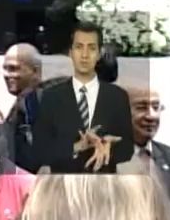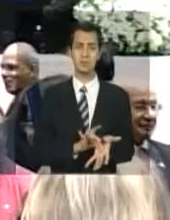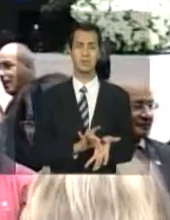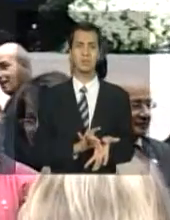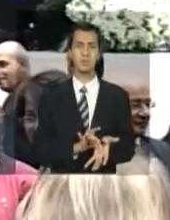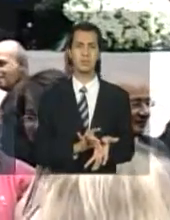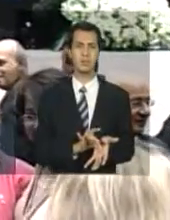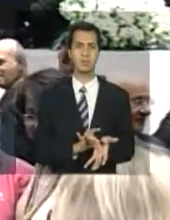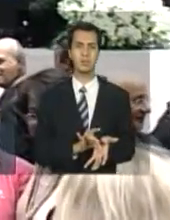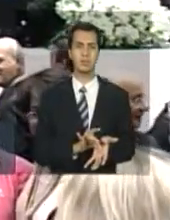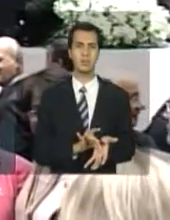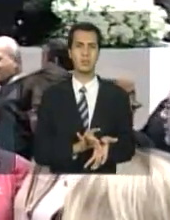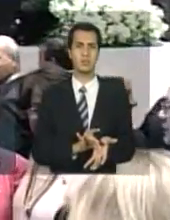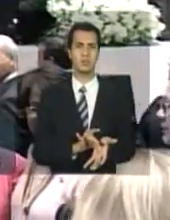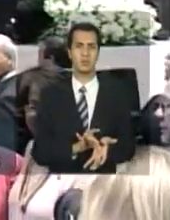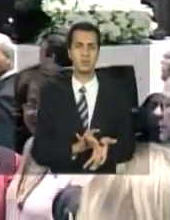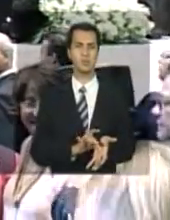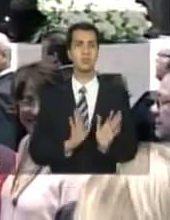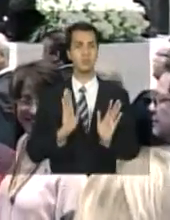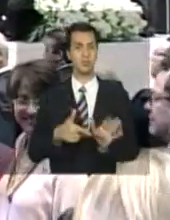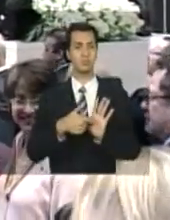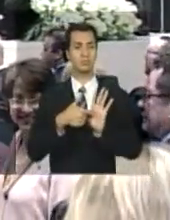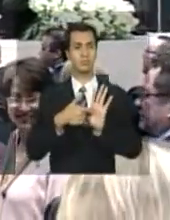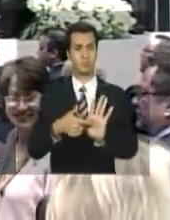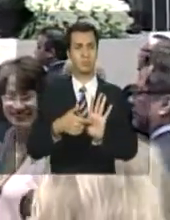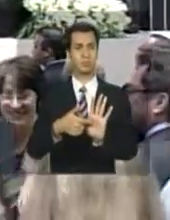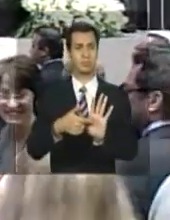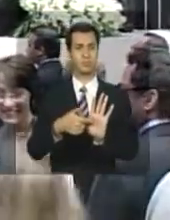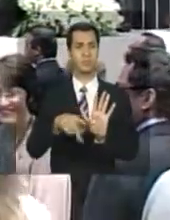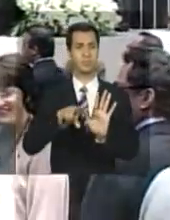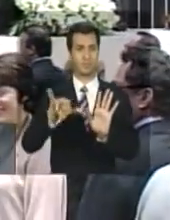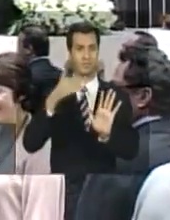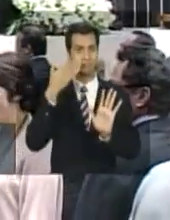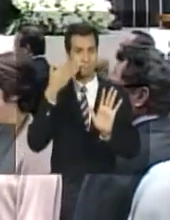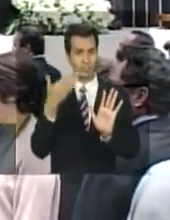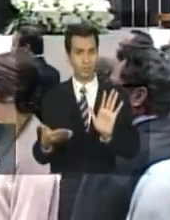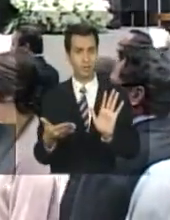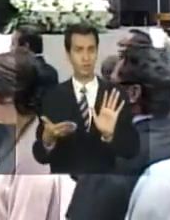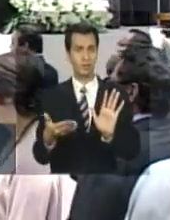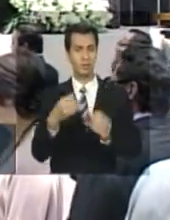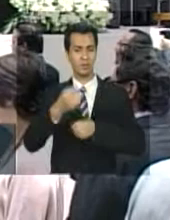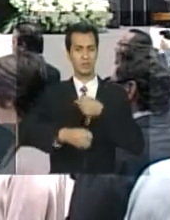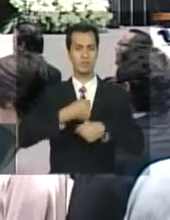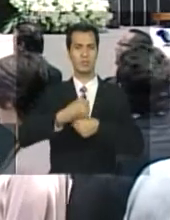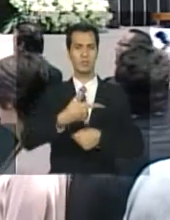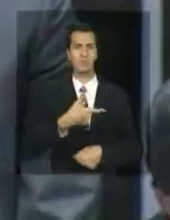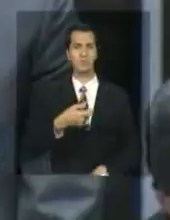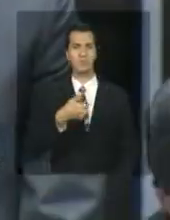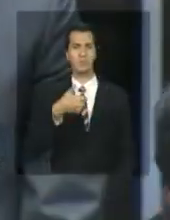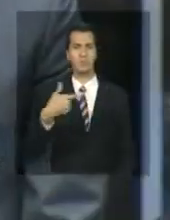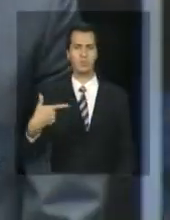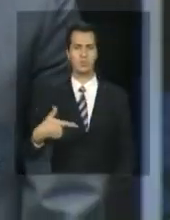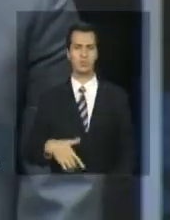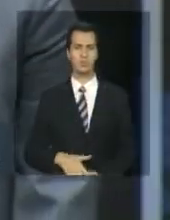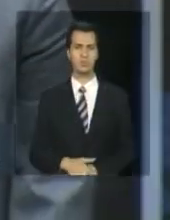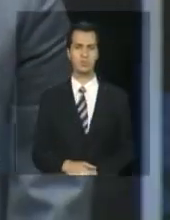e efeitos práticos já começarão a ser vivenciados em 2012.